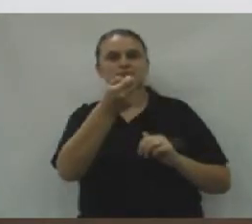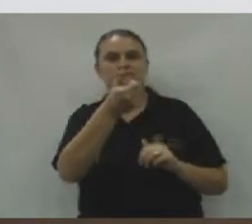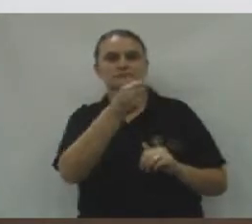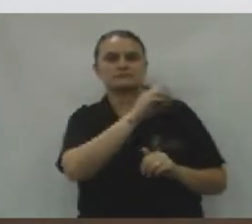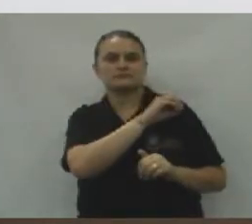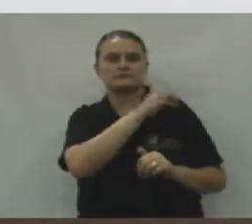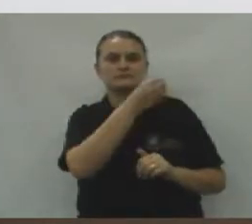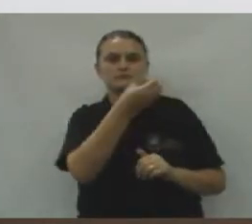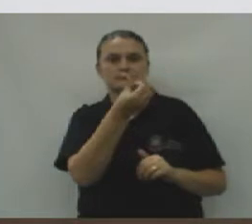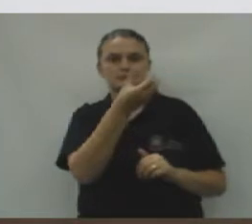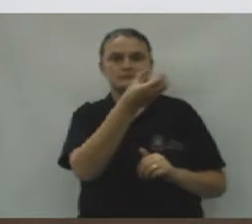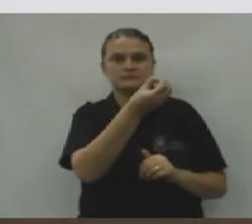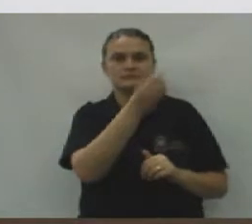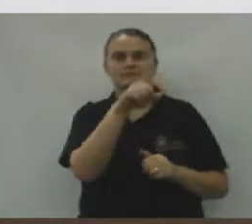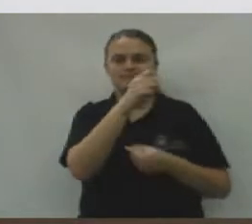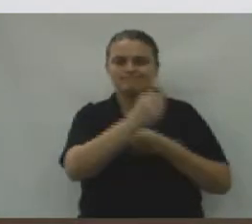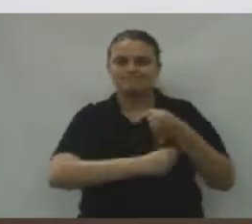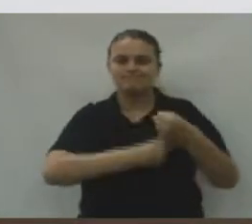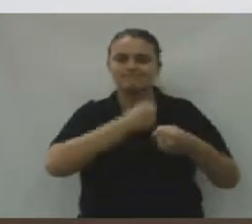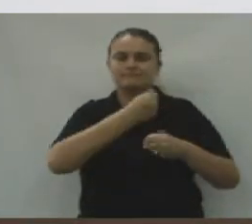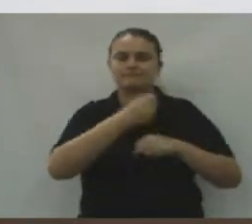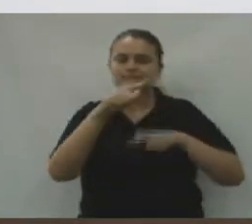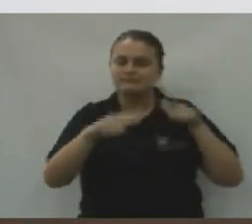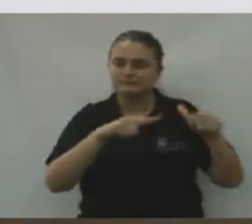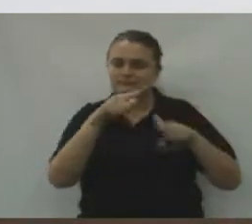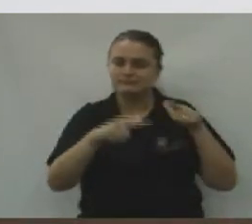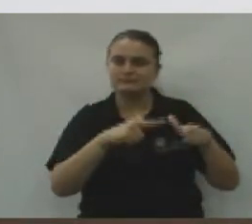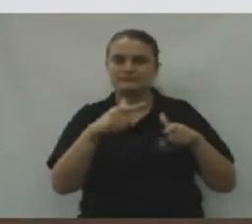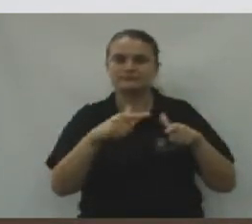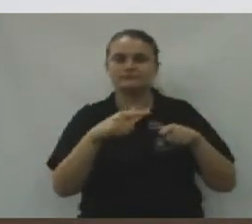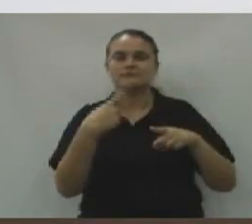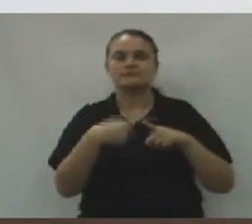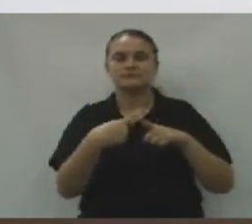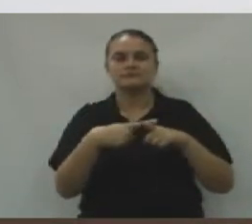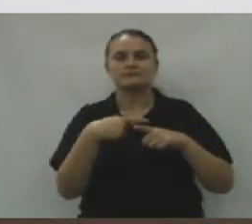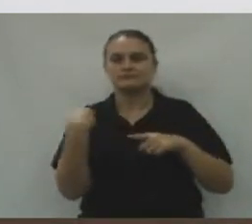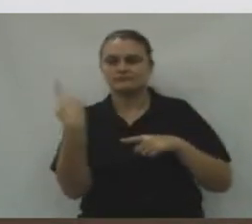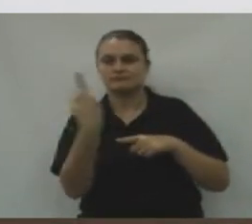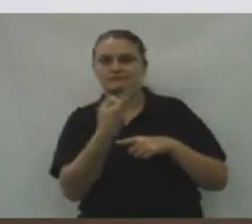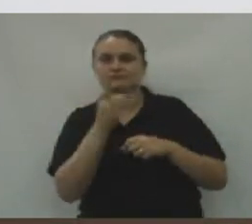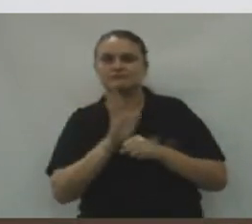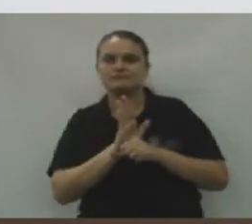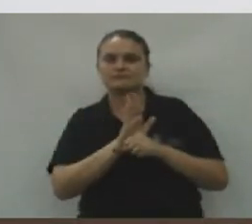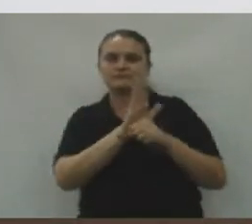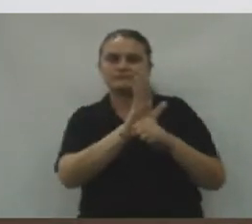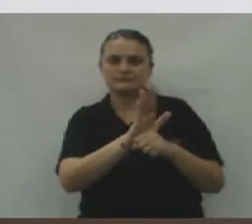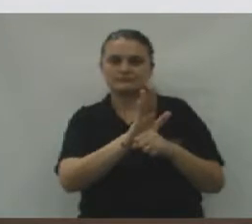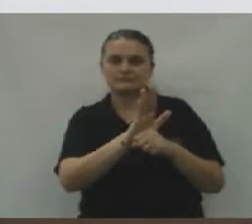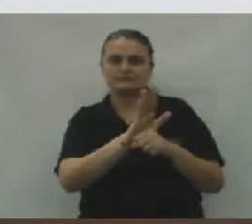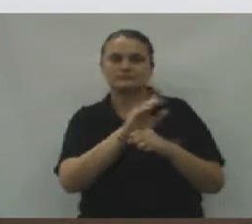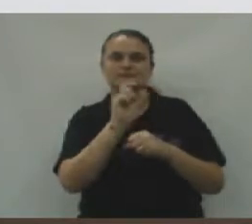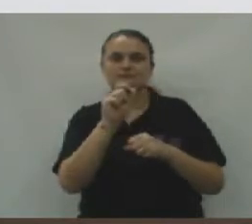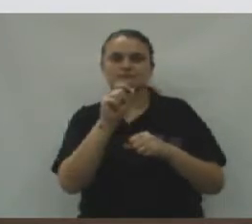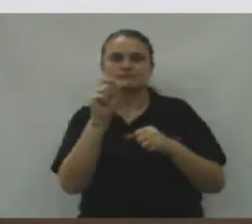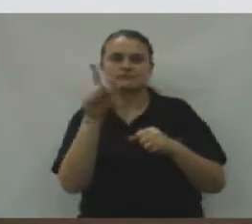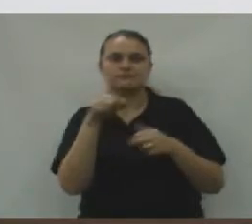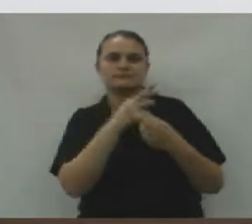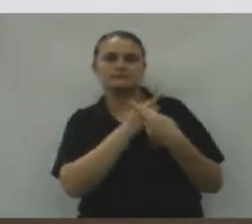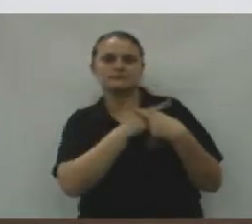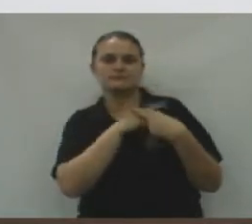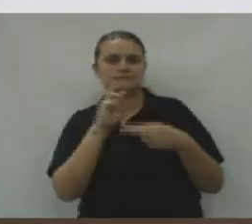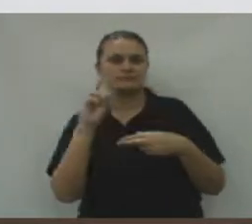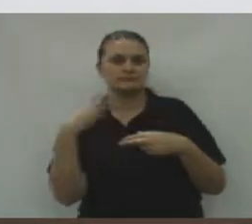60. Então, foi um ano bastante proveitoso, onde nós pudemos colaborar com o que nos cabe